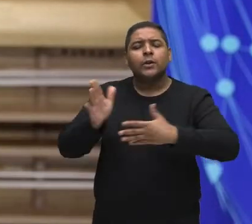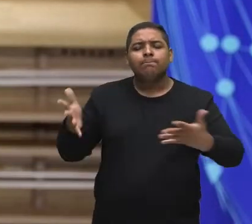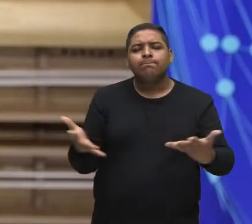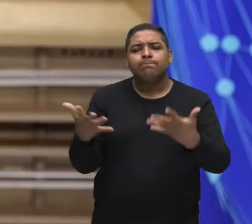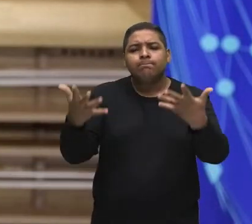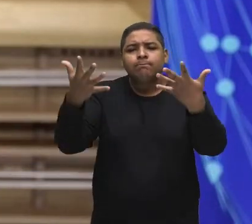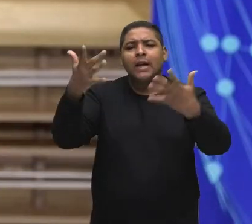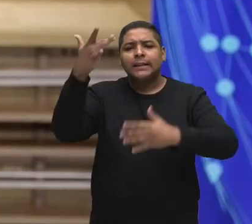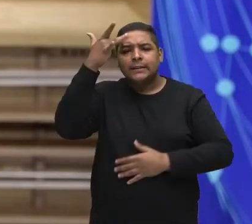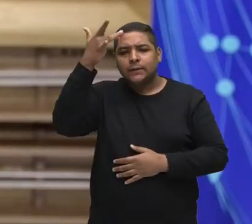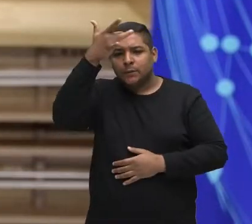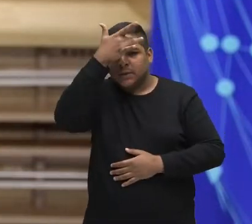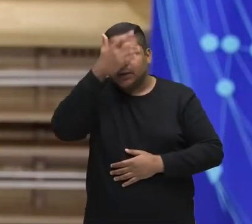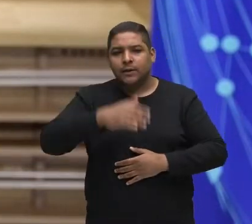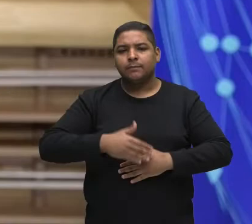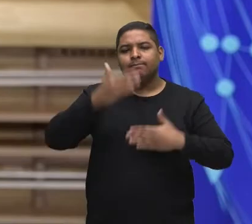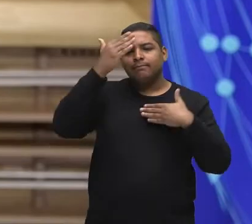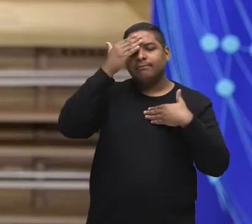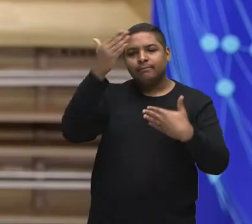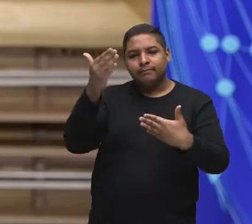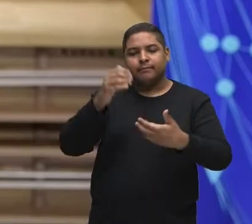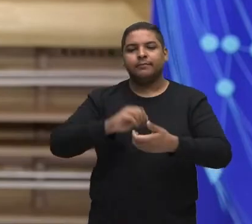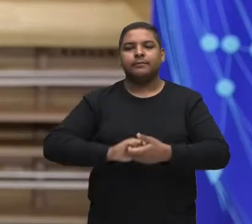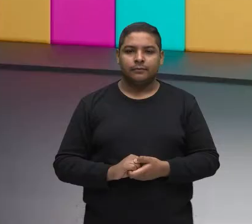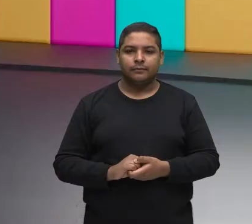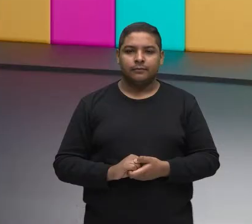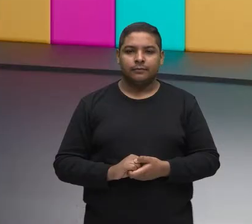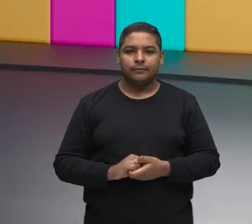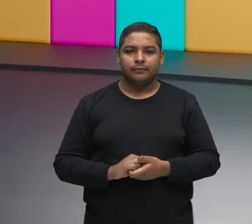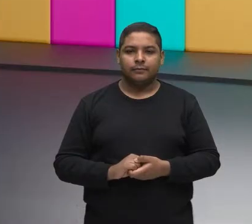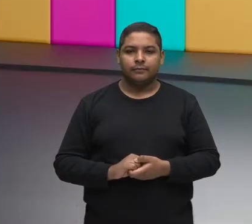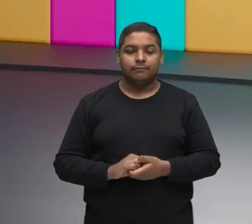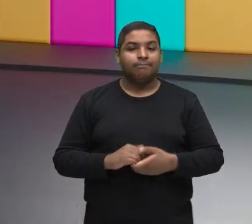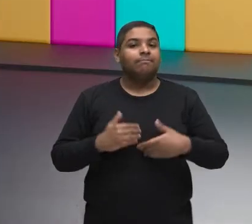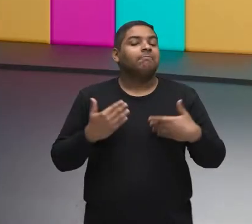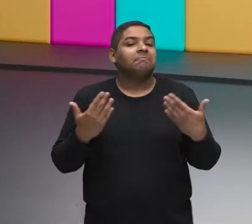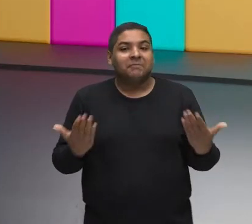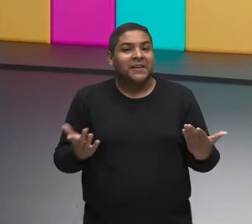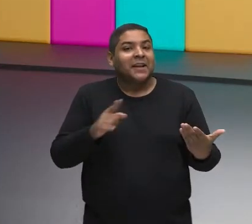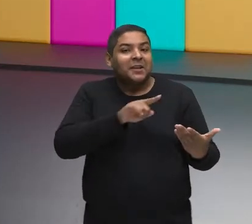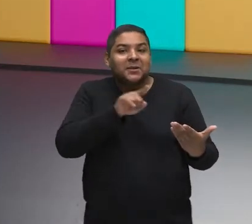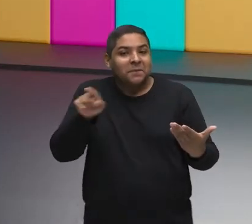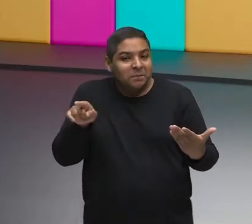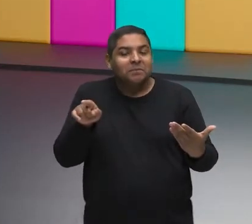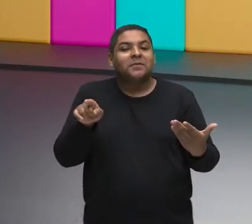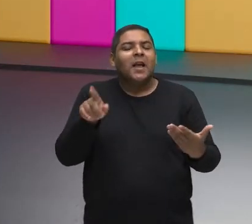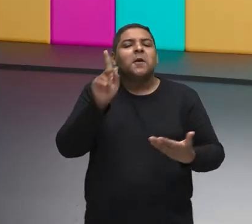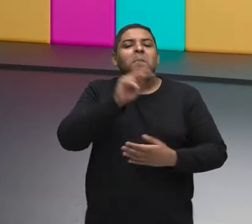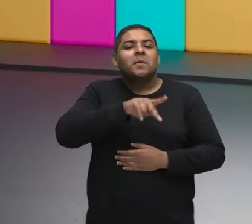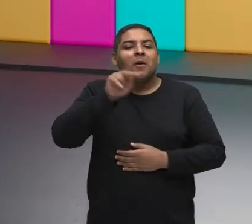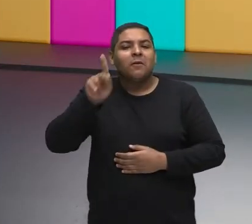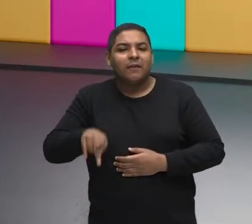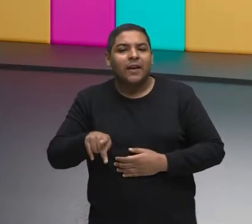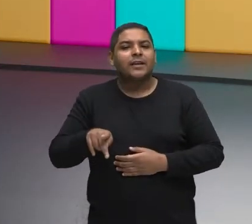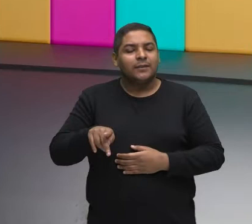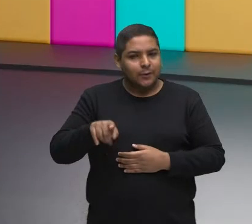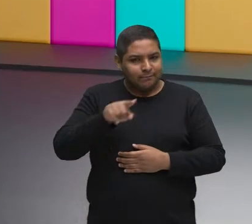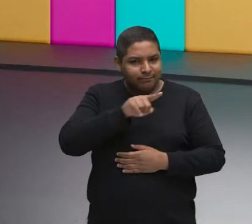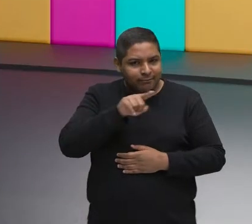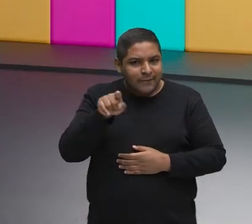da sua saúde mental. Obrigada. E aí, pessoal? Professor, o senhor